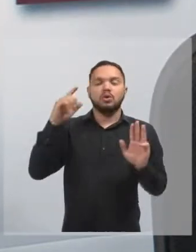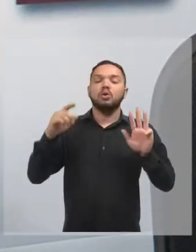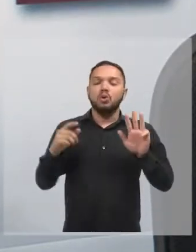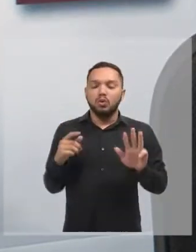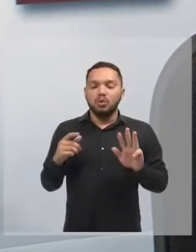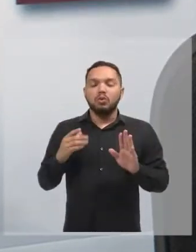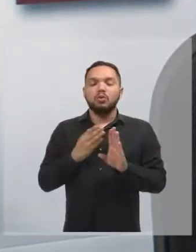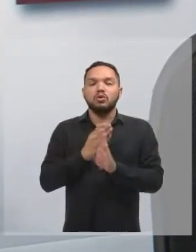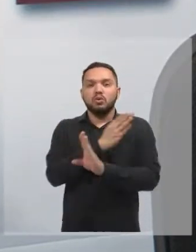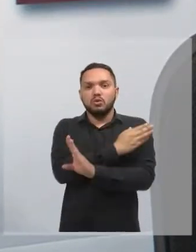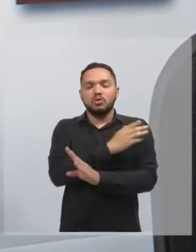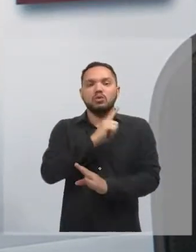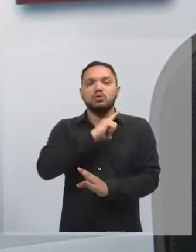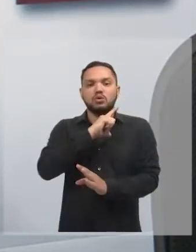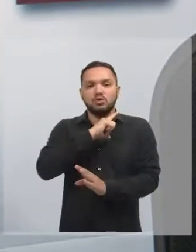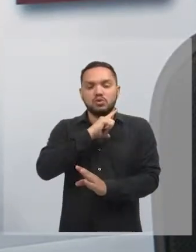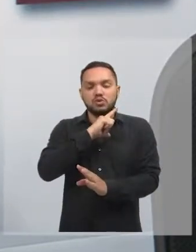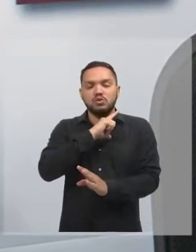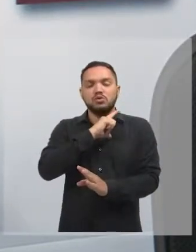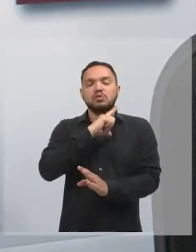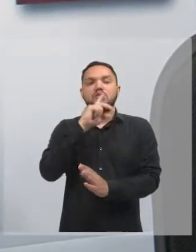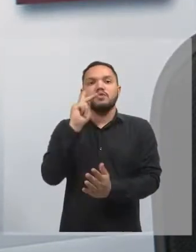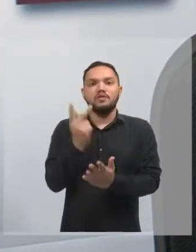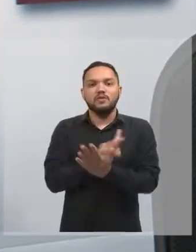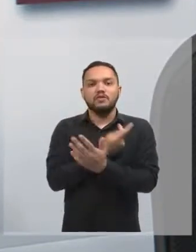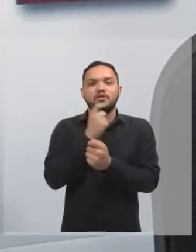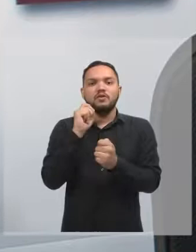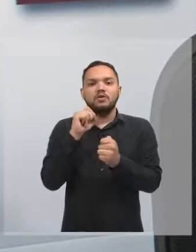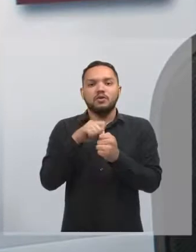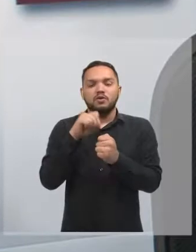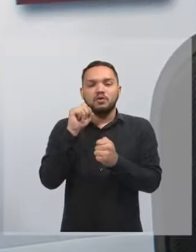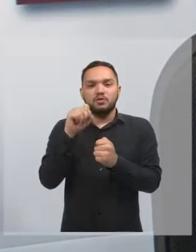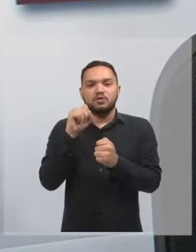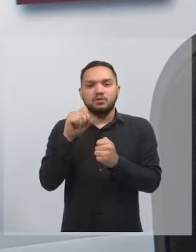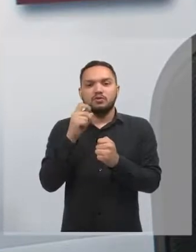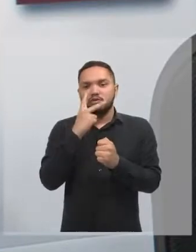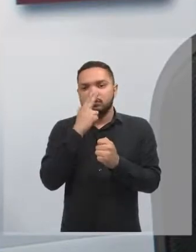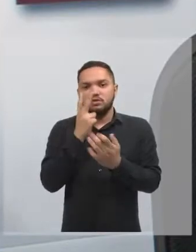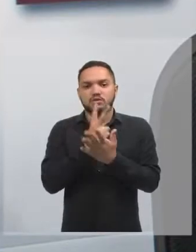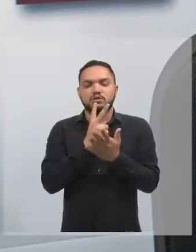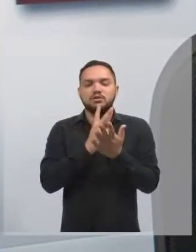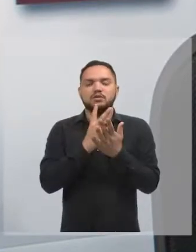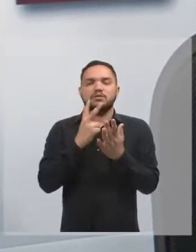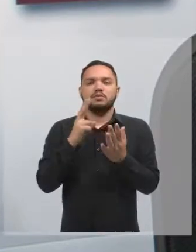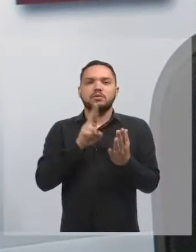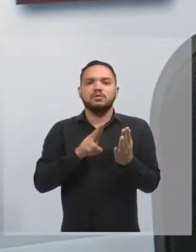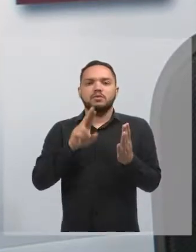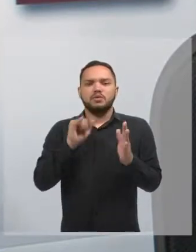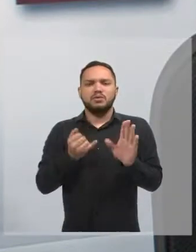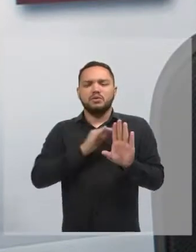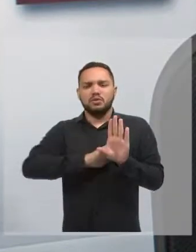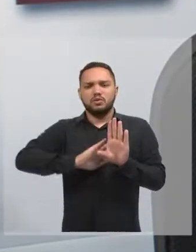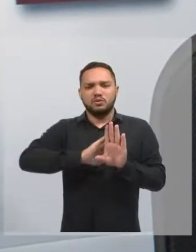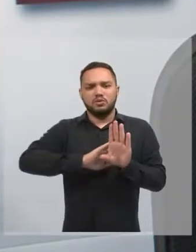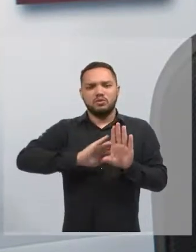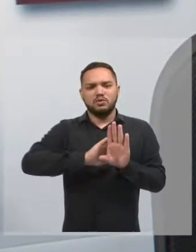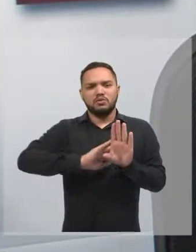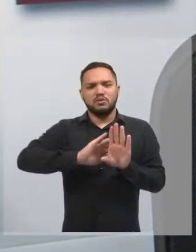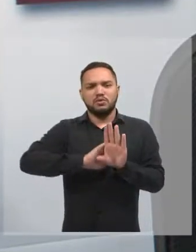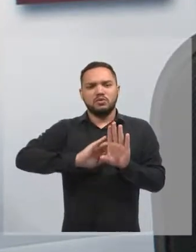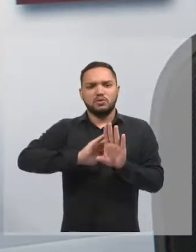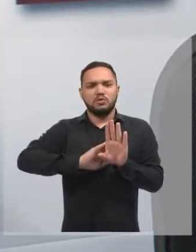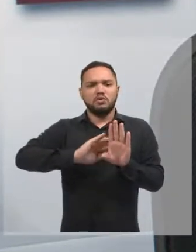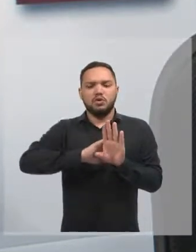e Lula, também eles cederam espaço para setores ideológicos que tentaram transformar aquilo lá